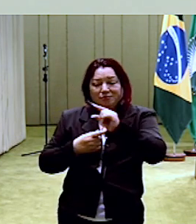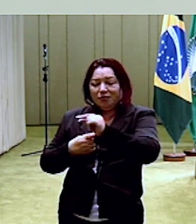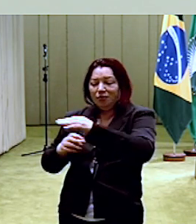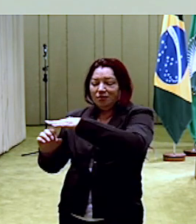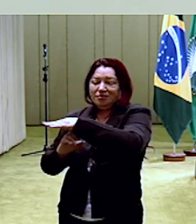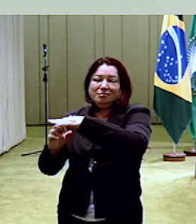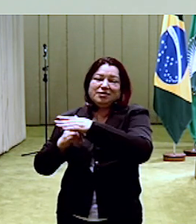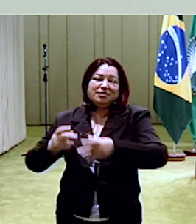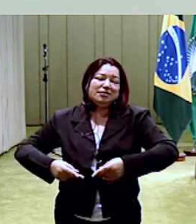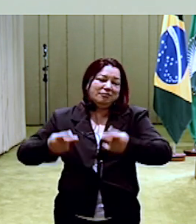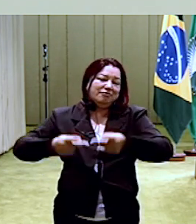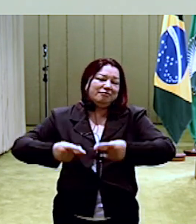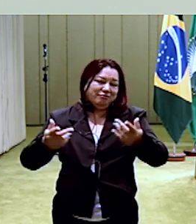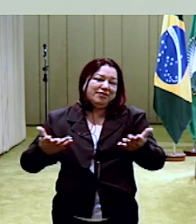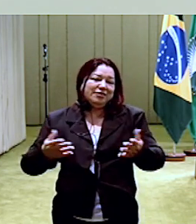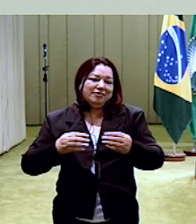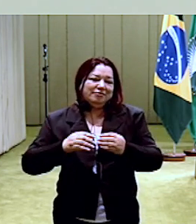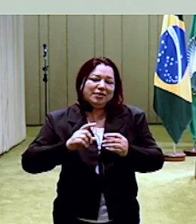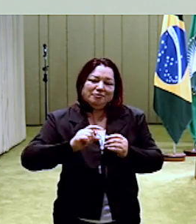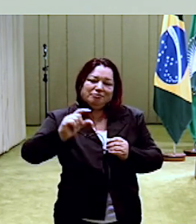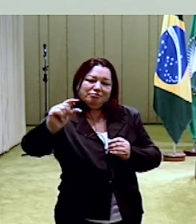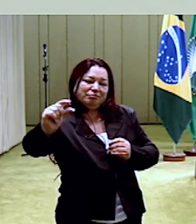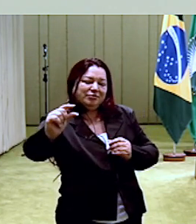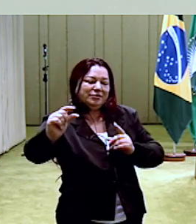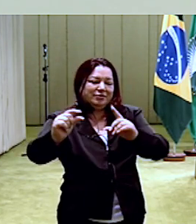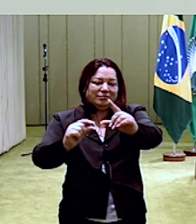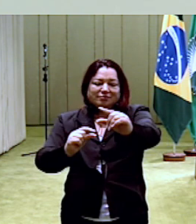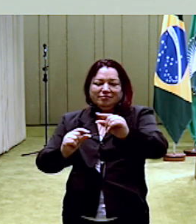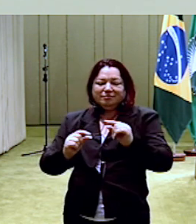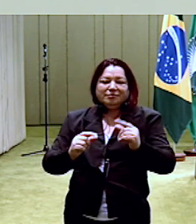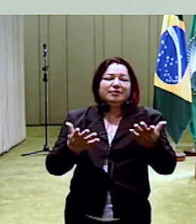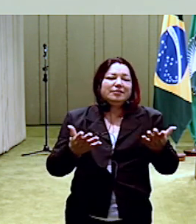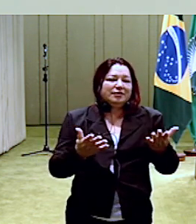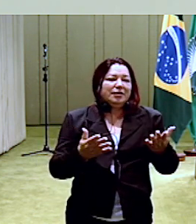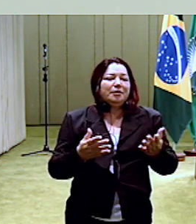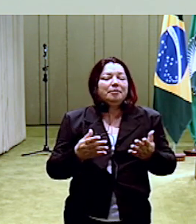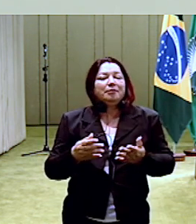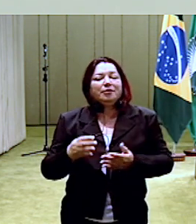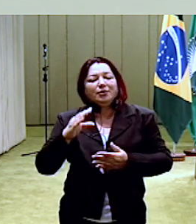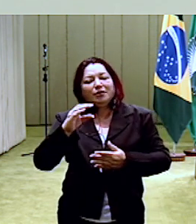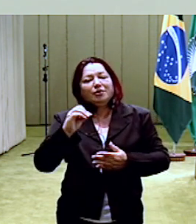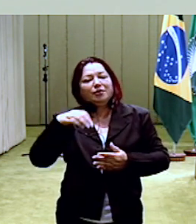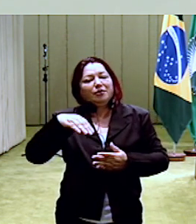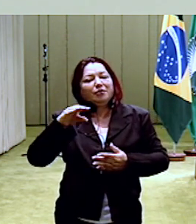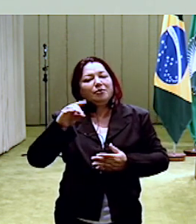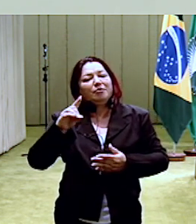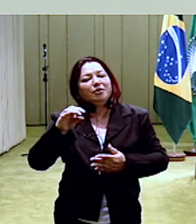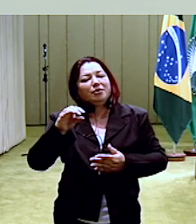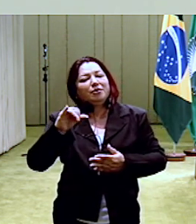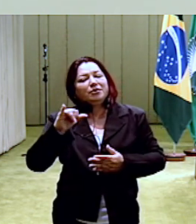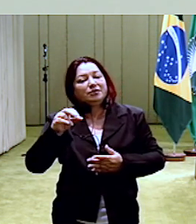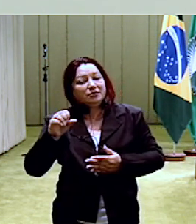Concentrado em poucas empresas, uma pauta pouco diversificada, a gente está exportando commodities, a gente exporta, na África especificamente, a gente exporta commodity,